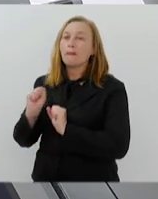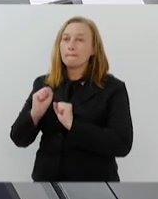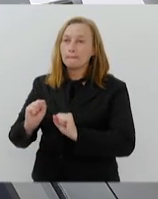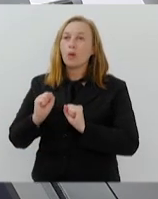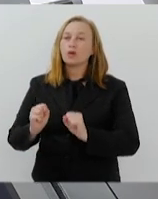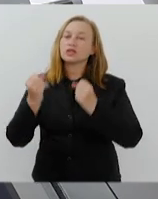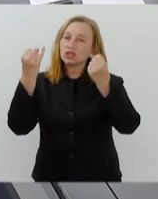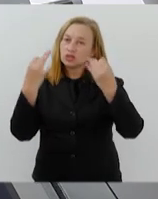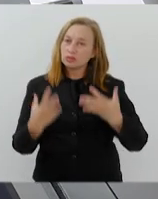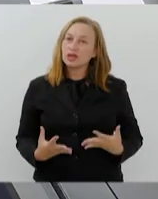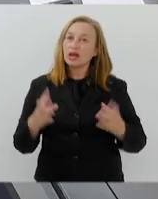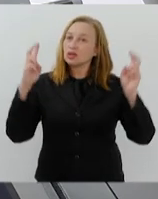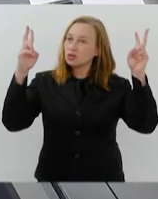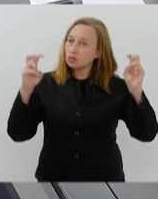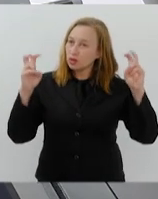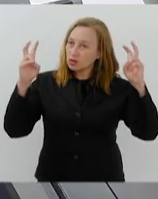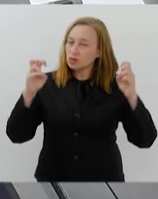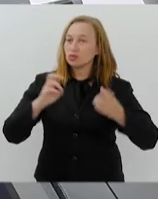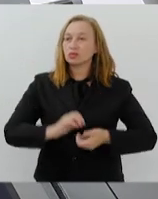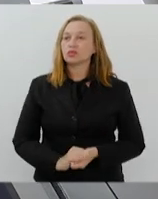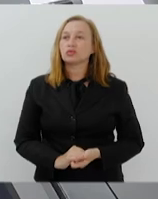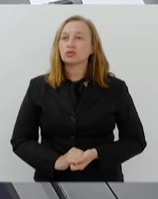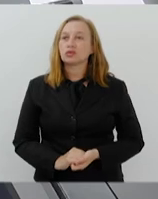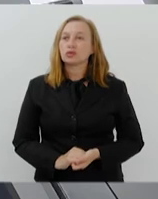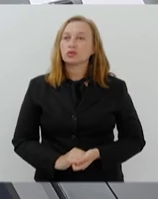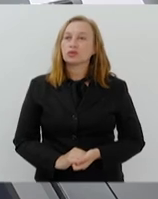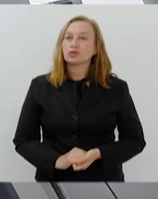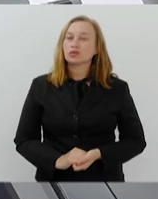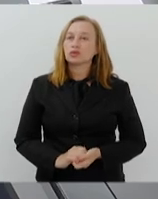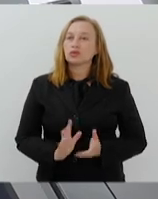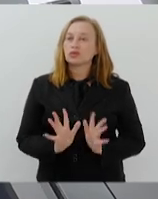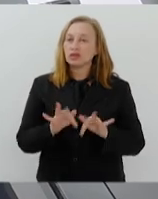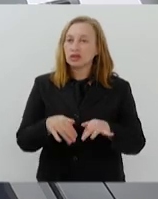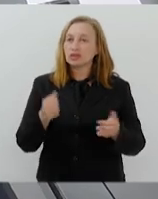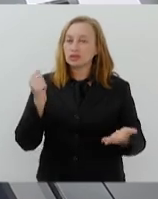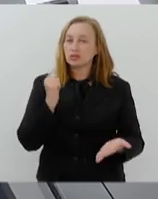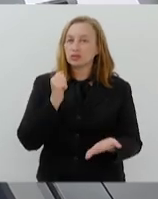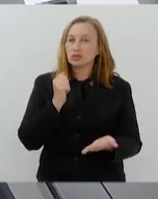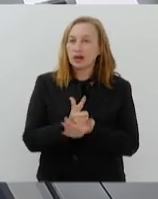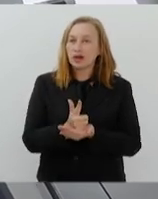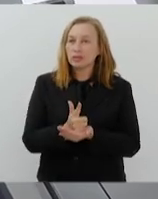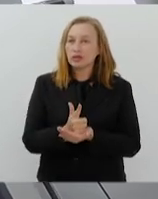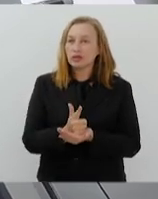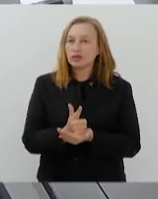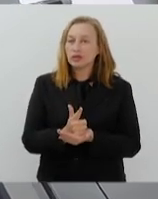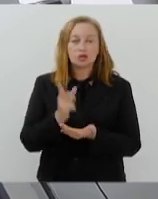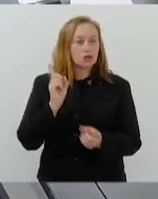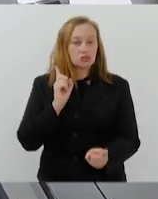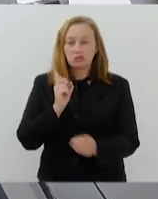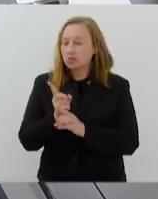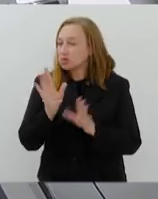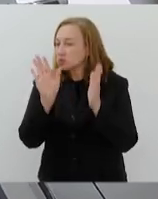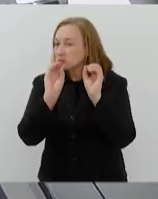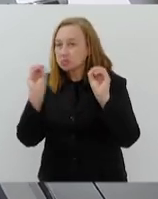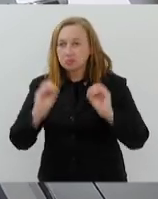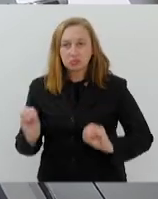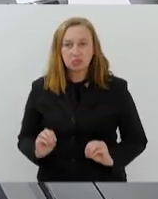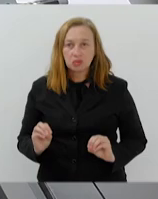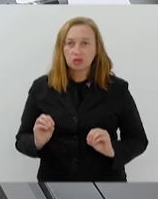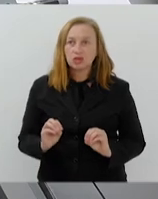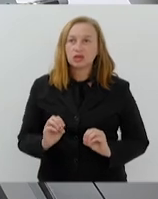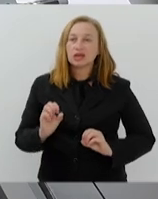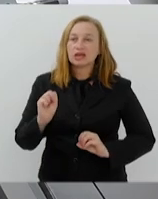esclarecimentos sobre a questão da execução do pagamento que a gente não encontrou nada absolutamente nada no